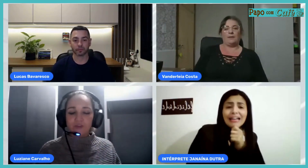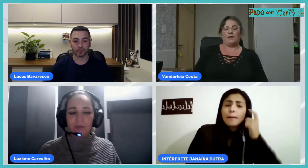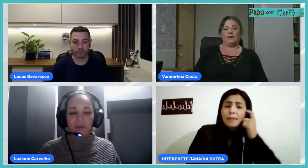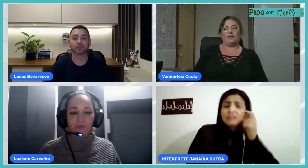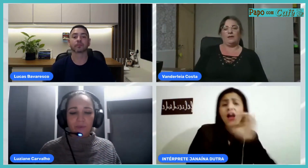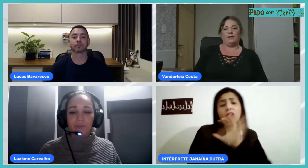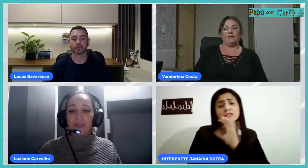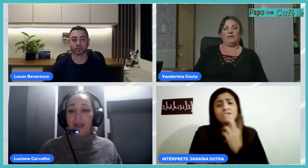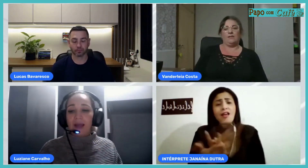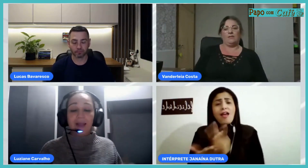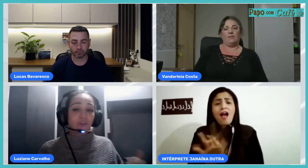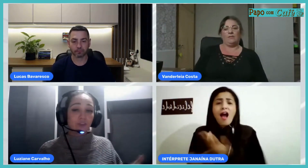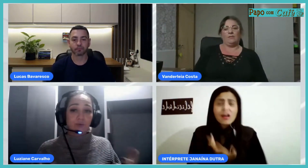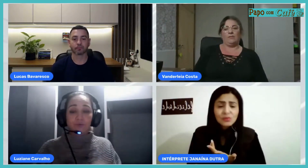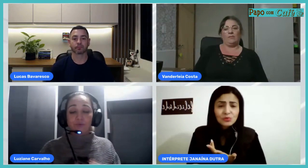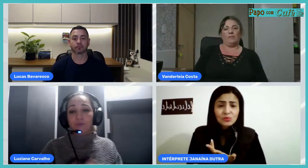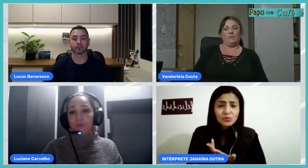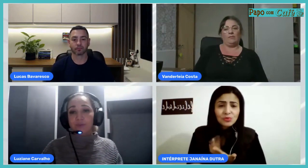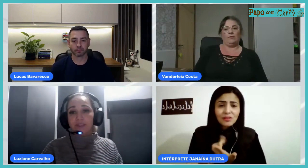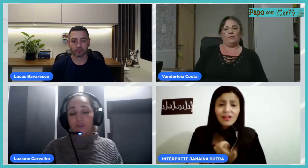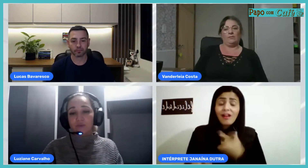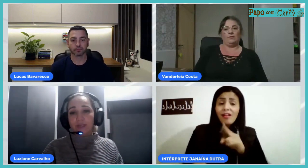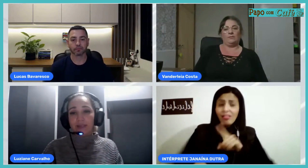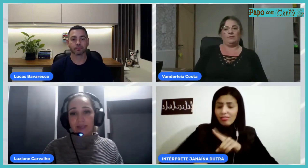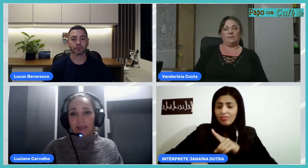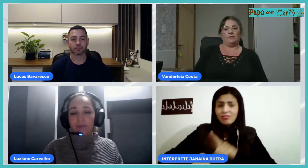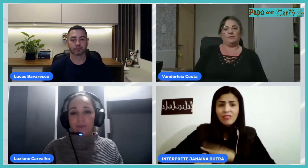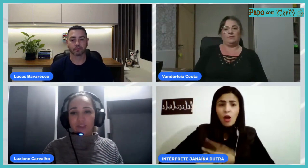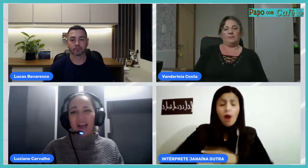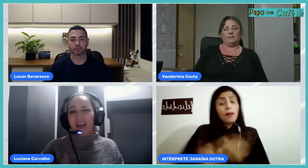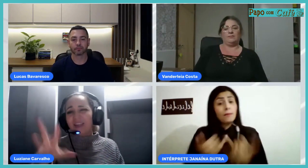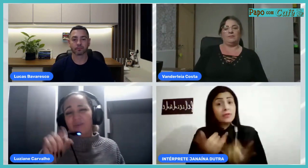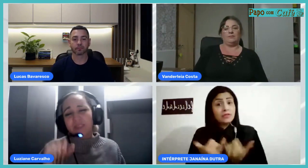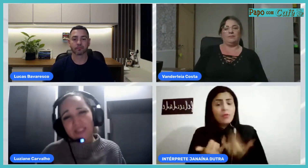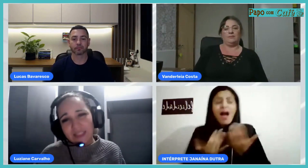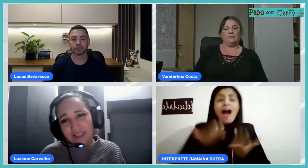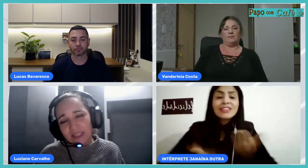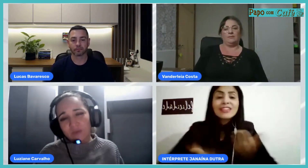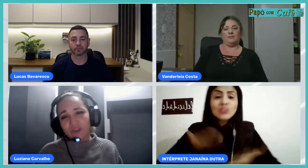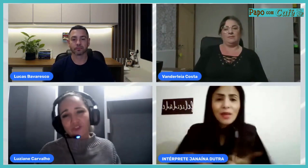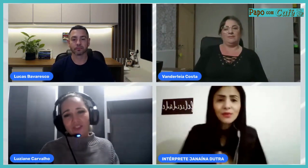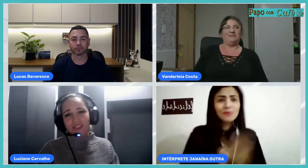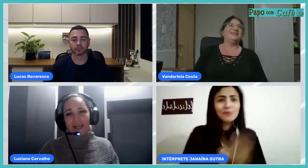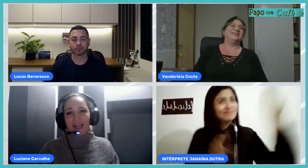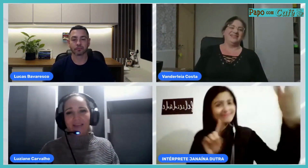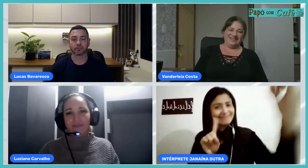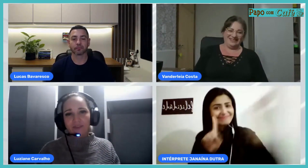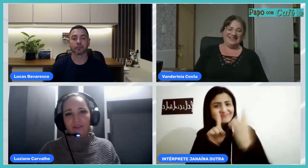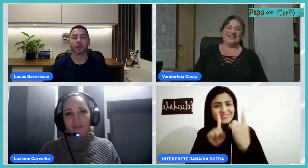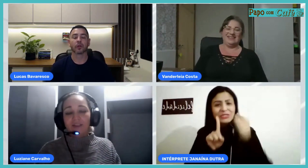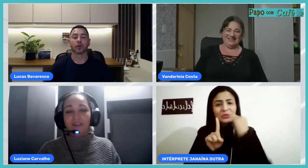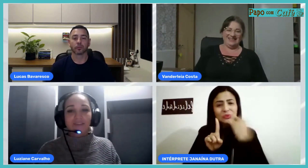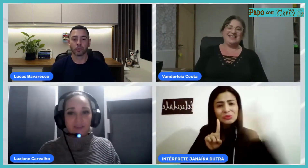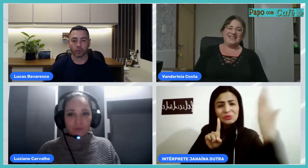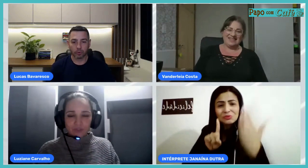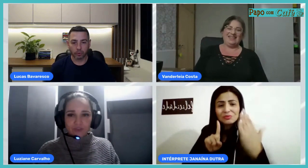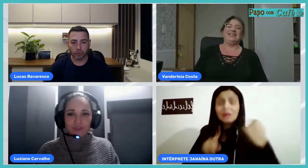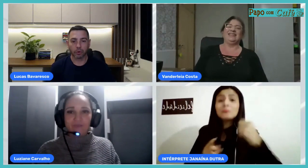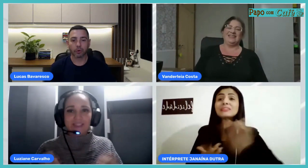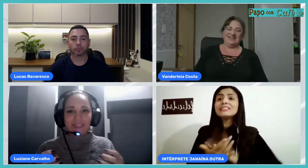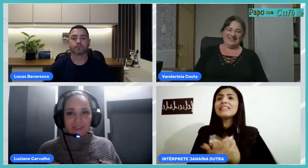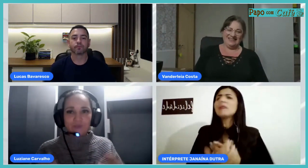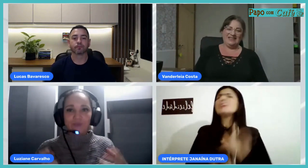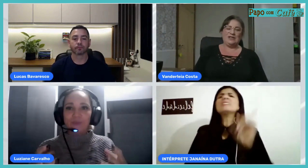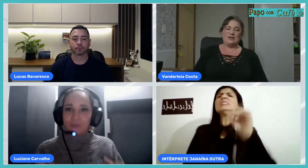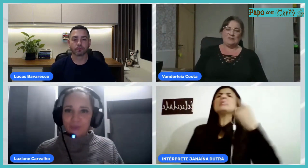um atendimento, ah, chegou um surdo, precisa de uma intérprete. Ah, não precisa não, a gente escreve. Não,